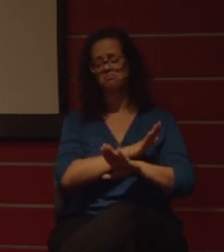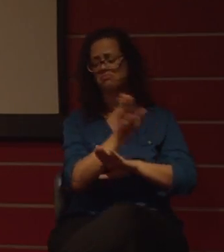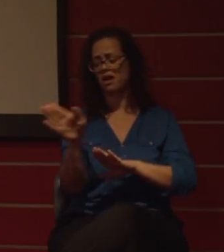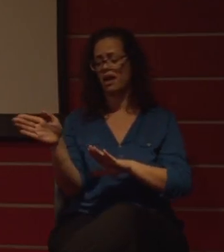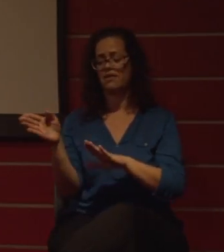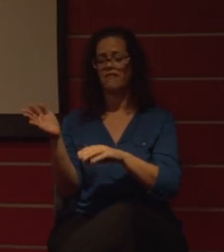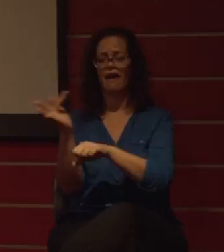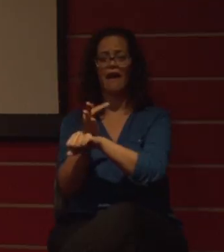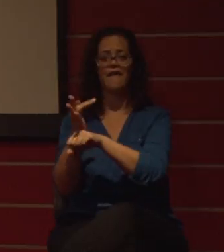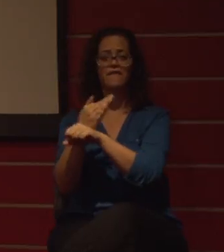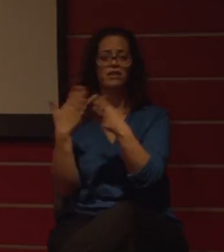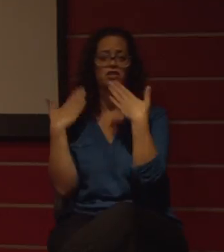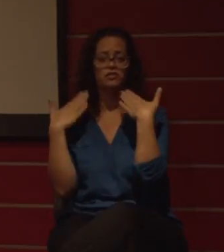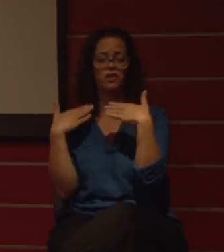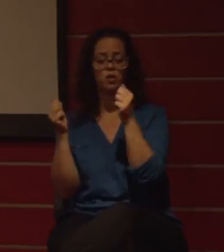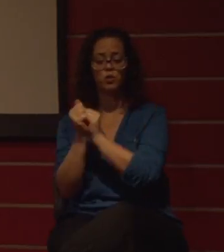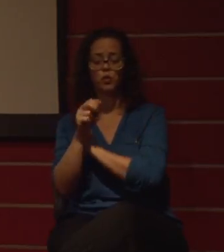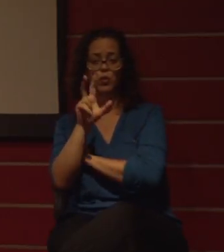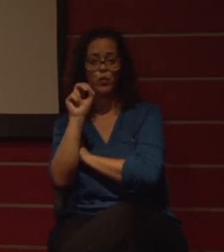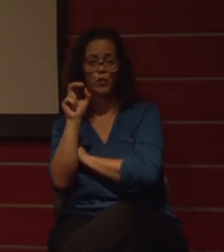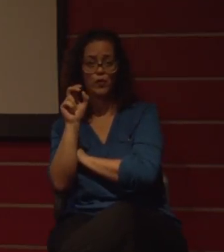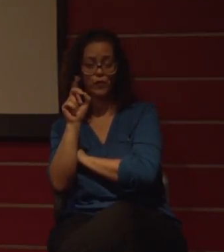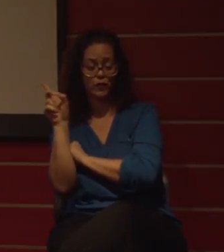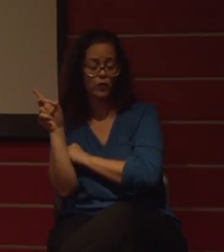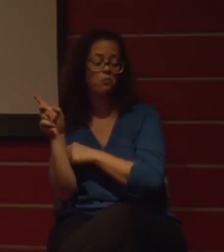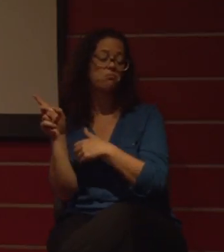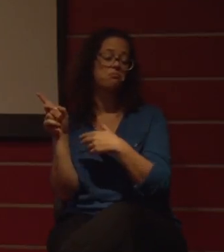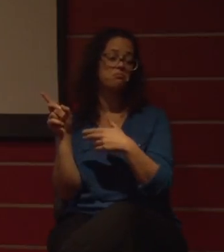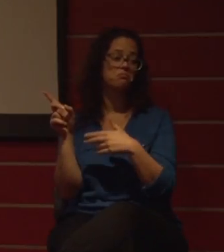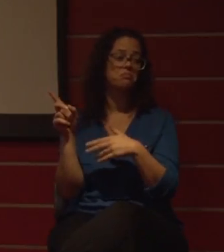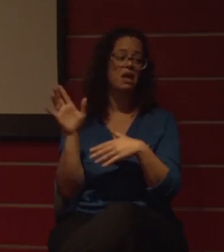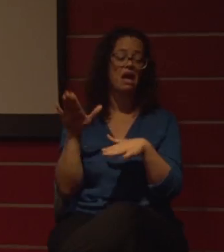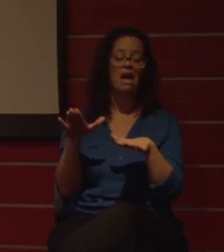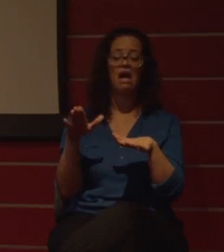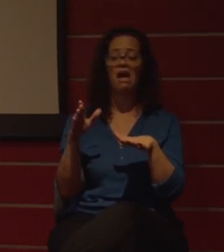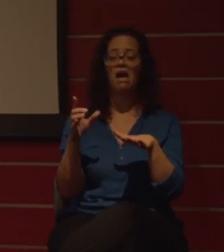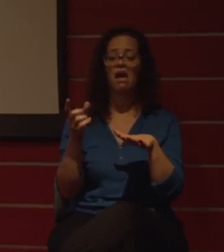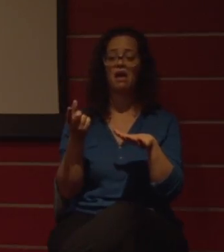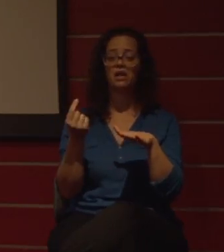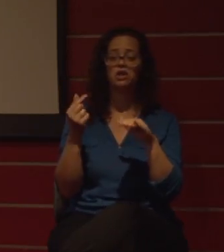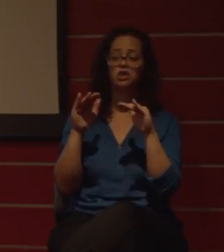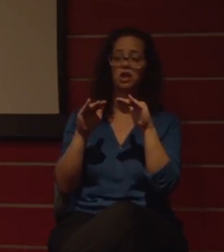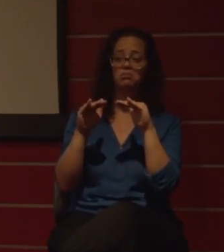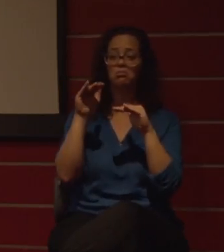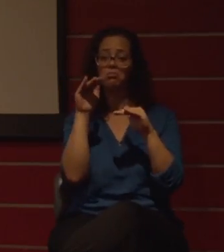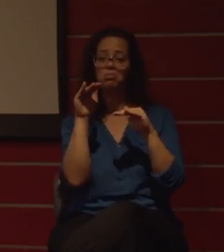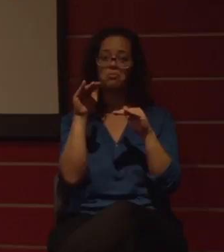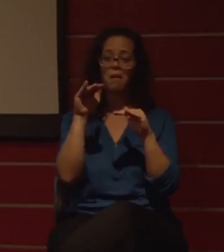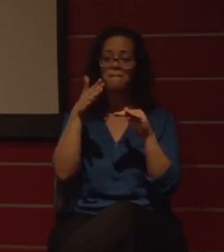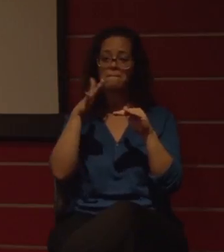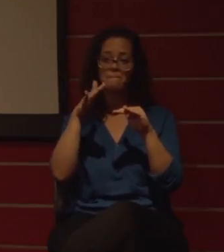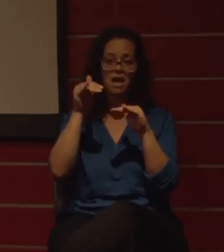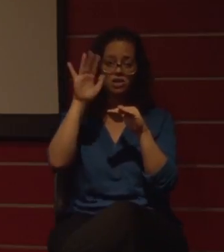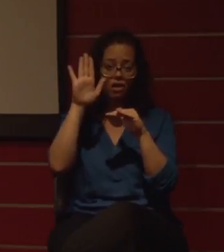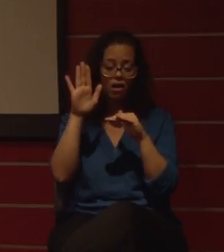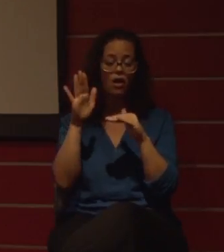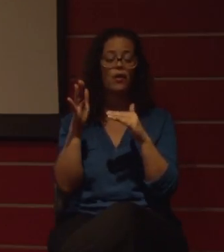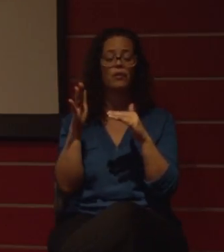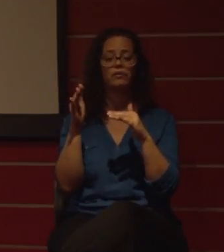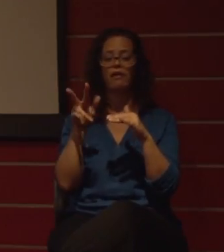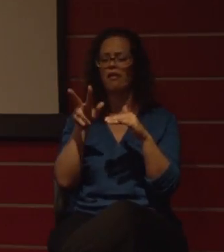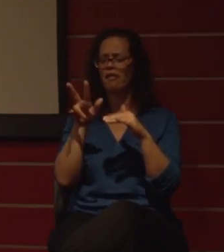harlen né e ele é de classe média classe média alta lá e e vai viver e vai